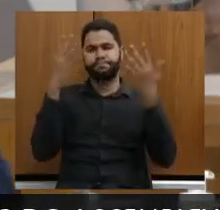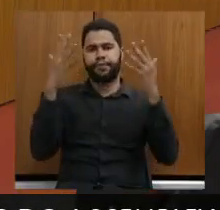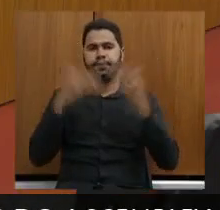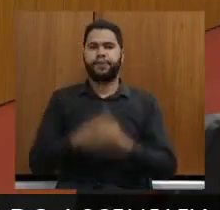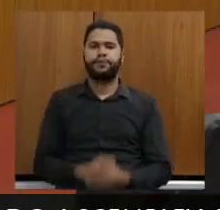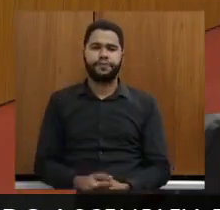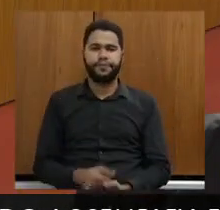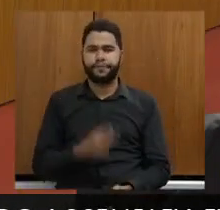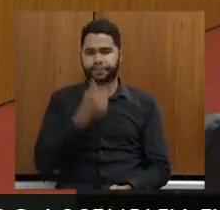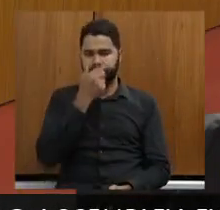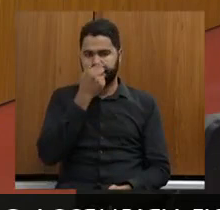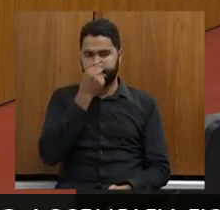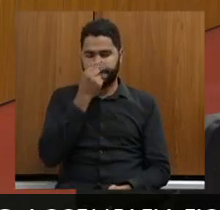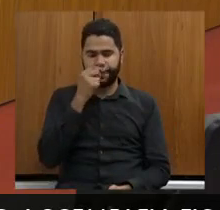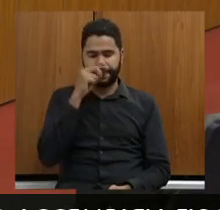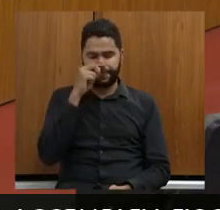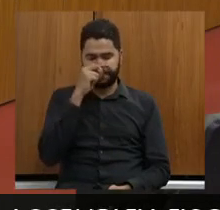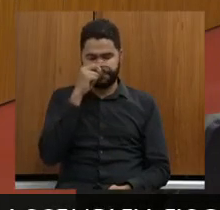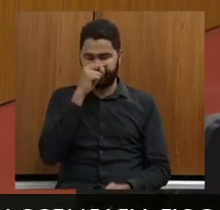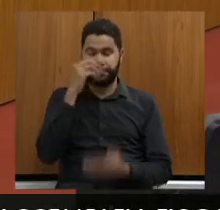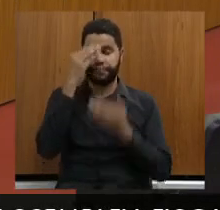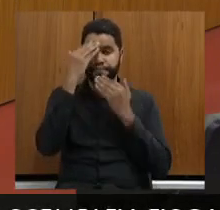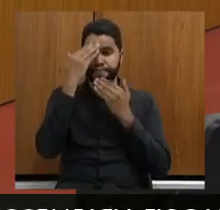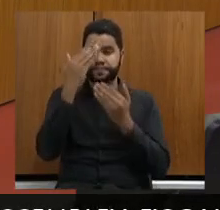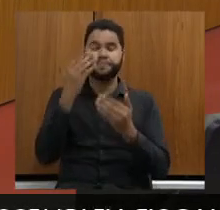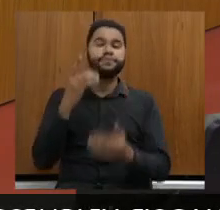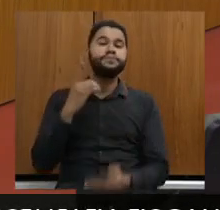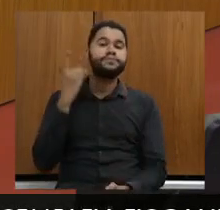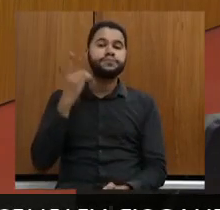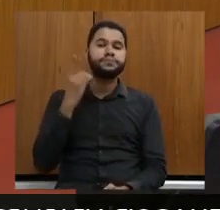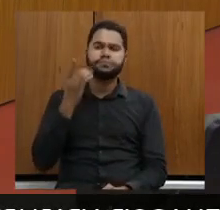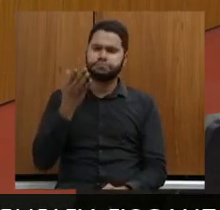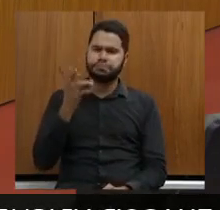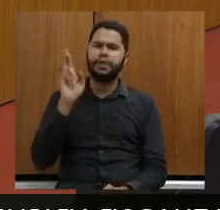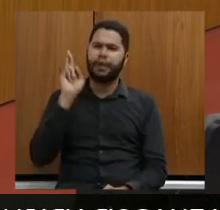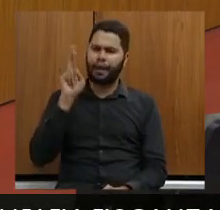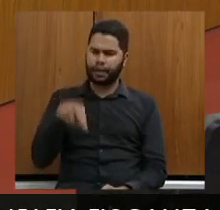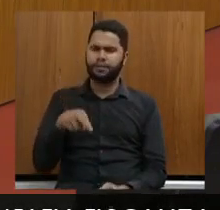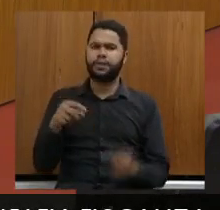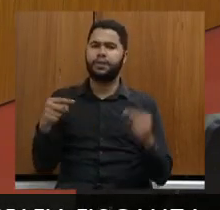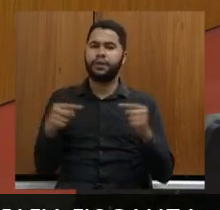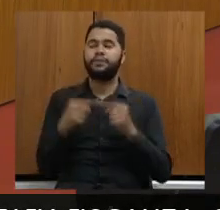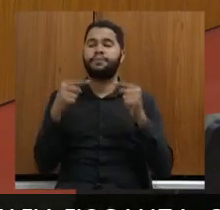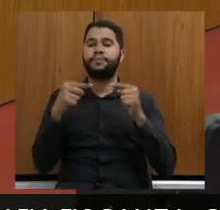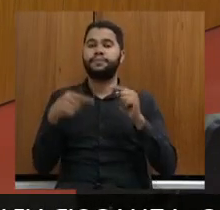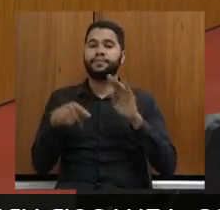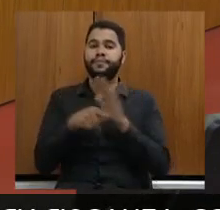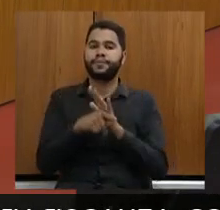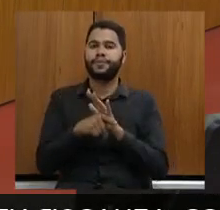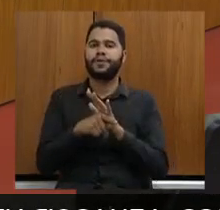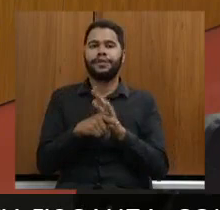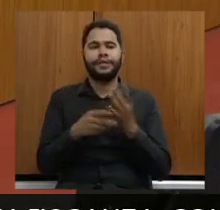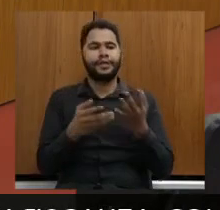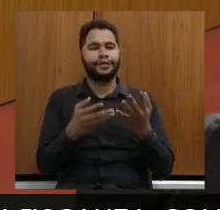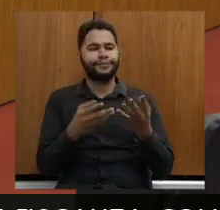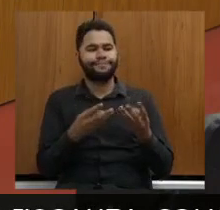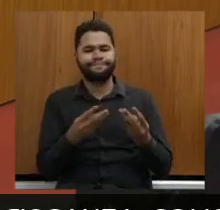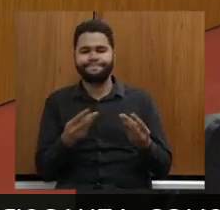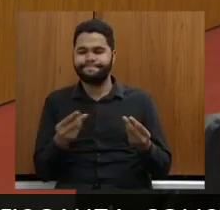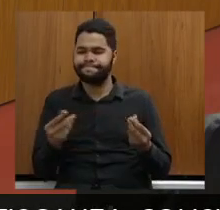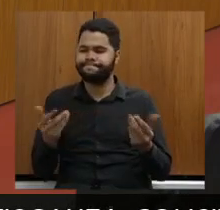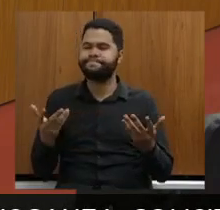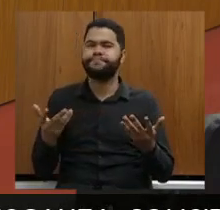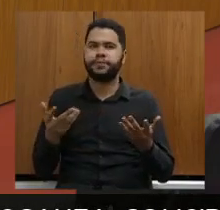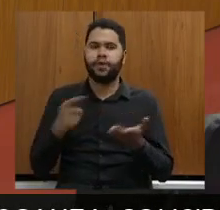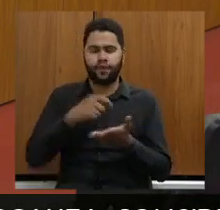senhora Olá é muito obrigada Deputado é senhor tem toda razão em relação a essa questão de escoamento eu